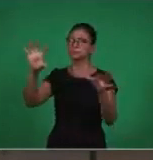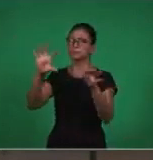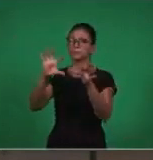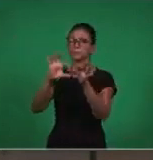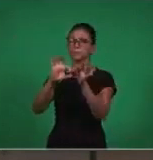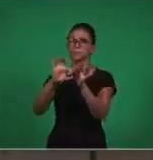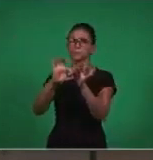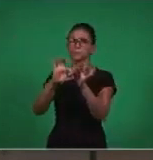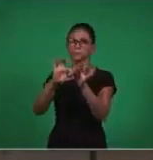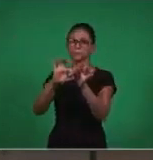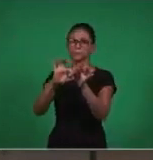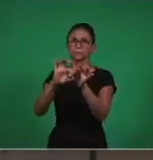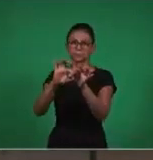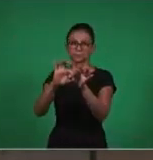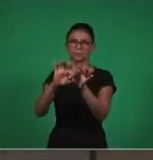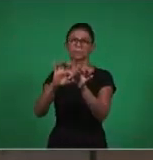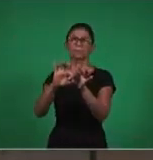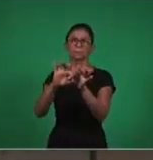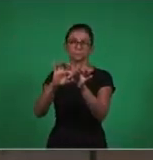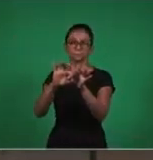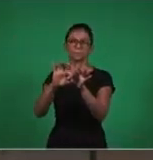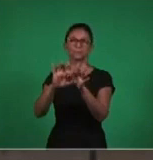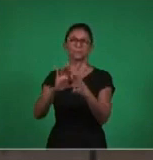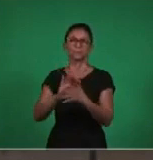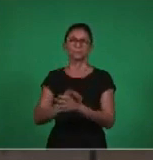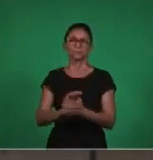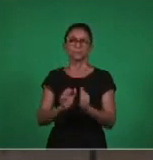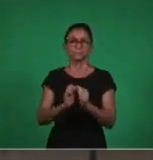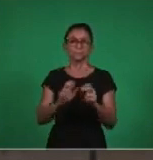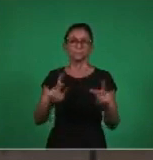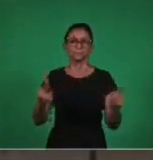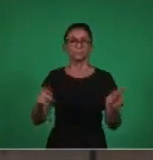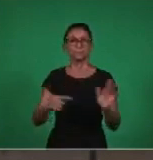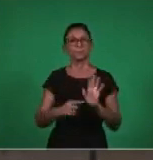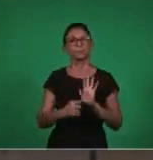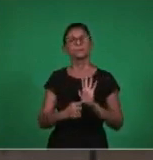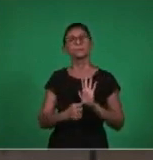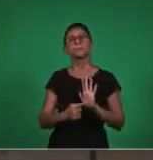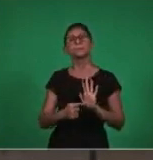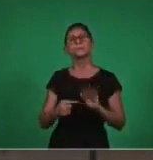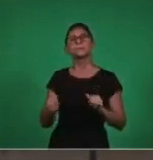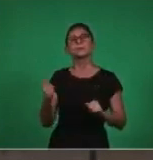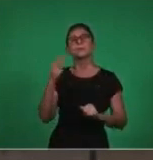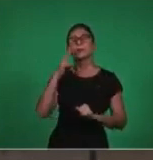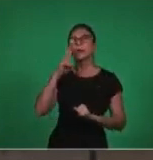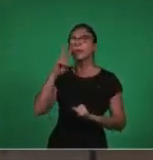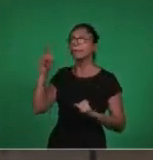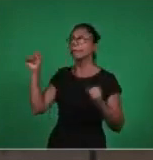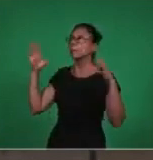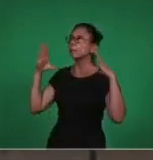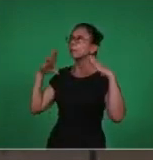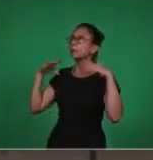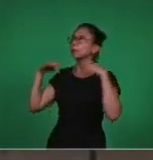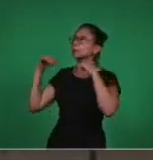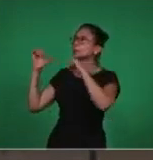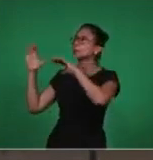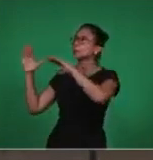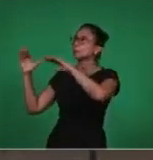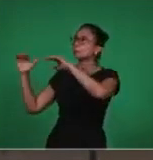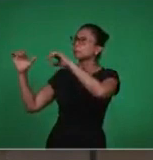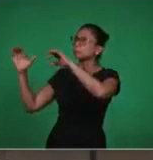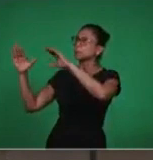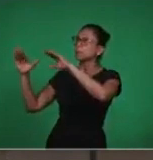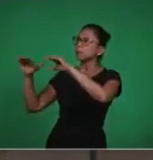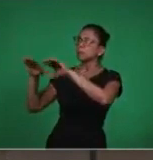O Evangelho. E veio lá no Apocalipse um outro anjo voar e ele trazia o